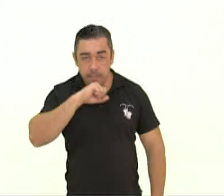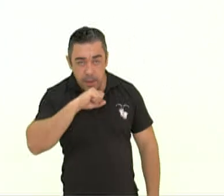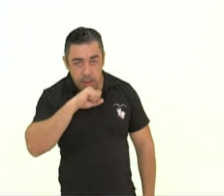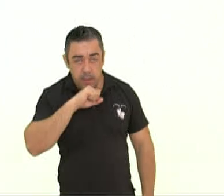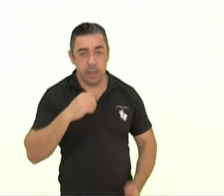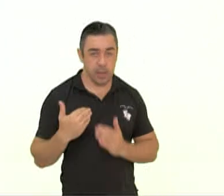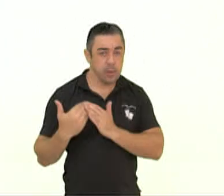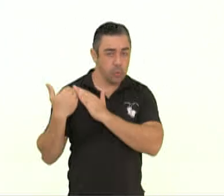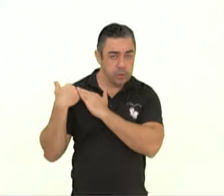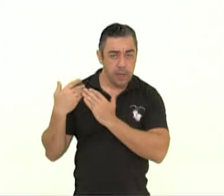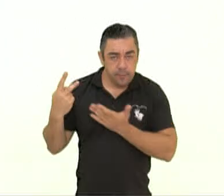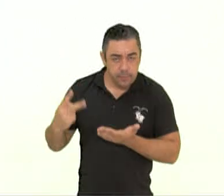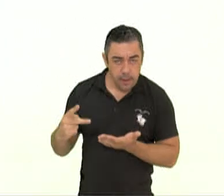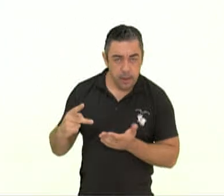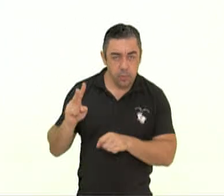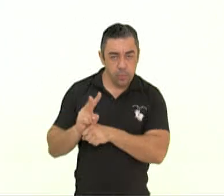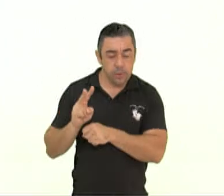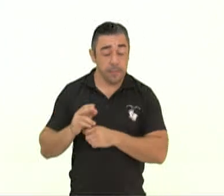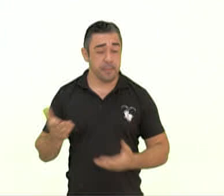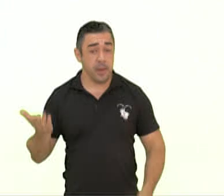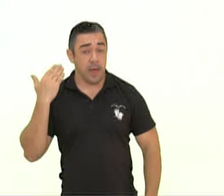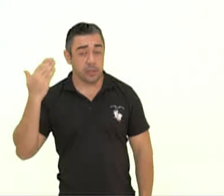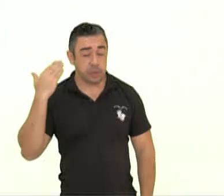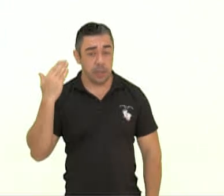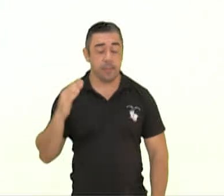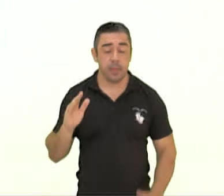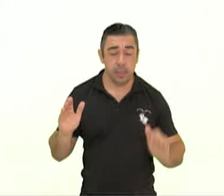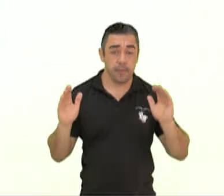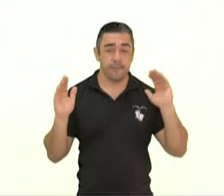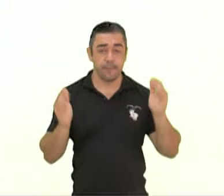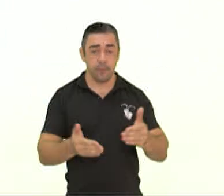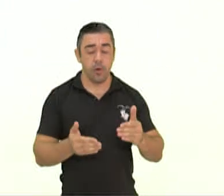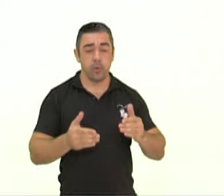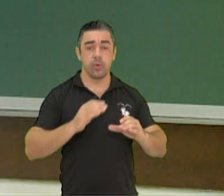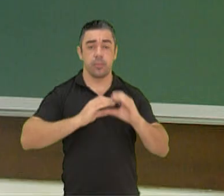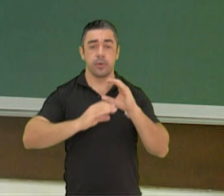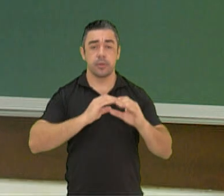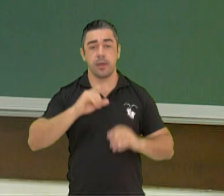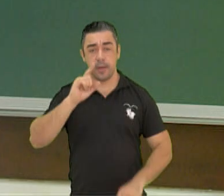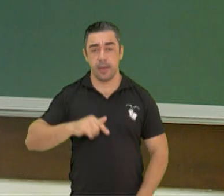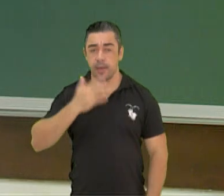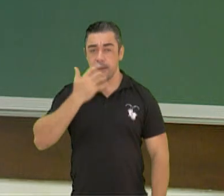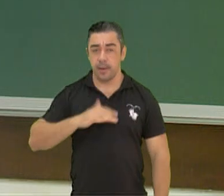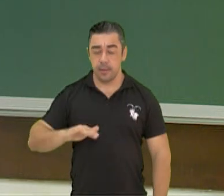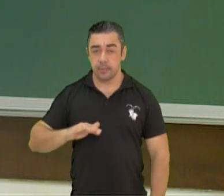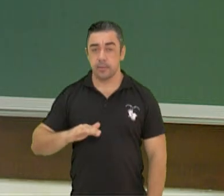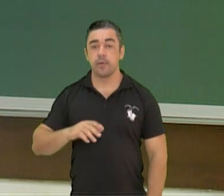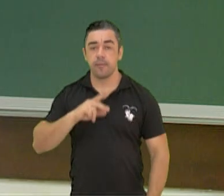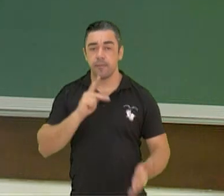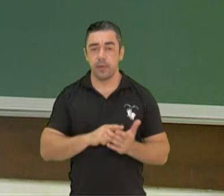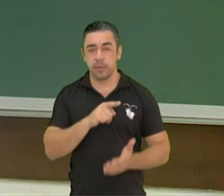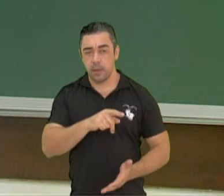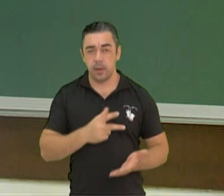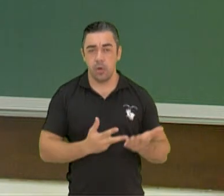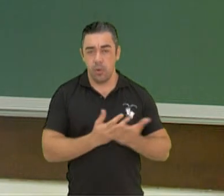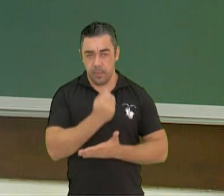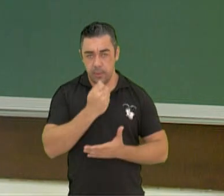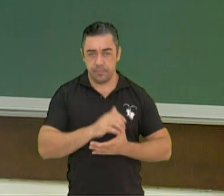os responsáveis, antigamente o foco da comunicação era a criança, o verdadeiro